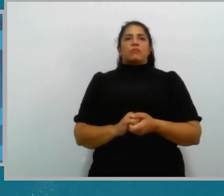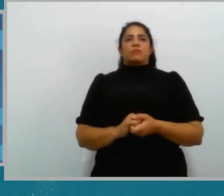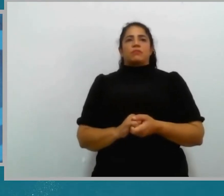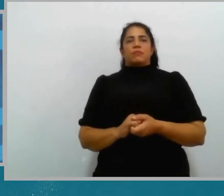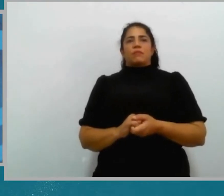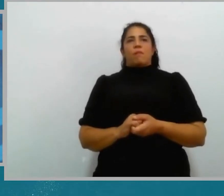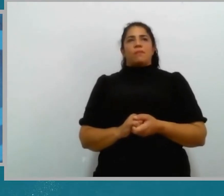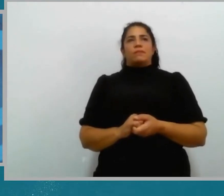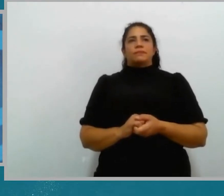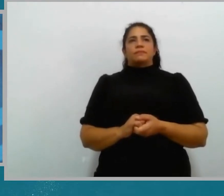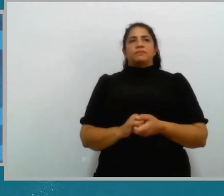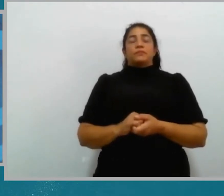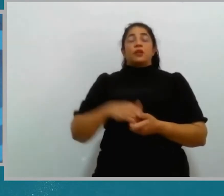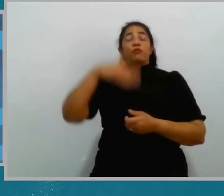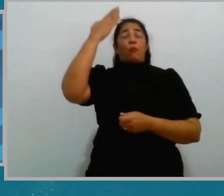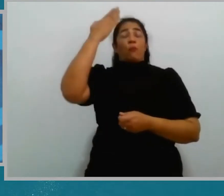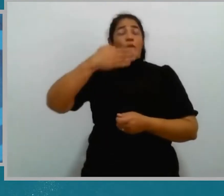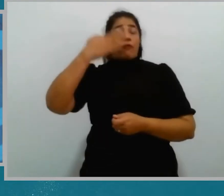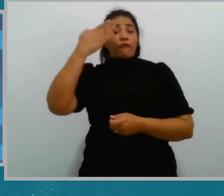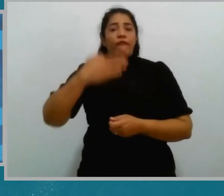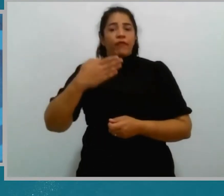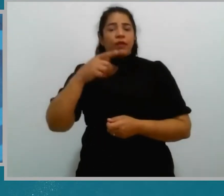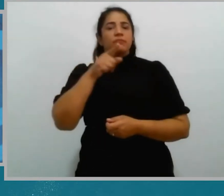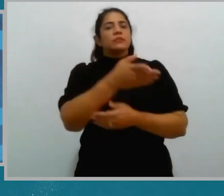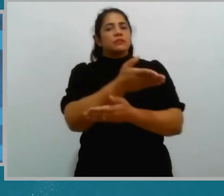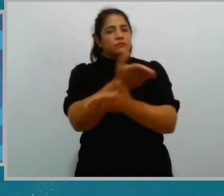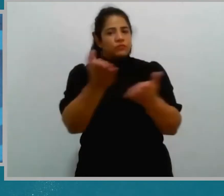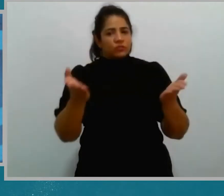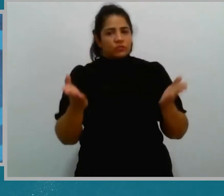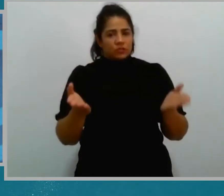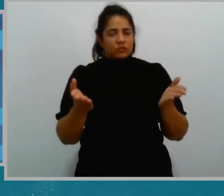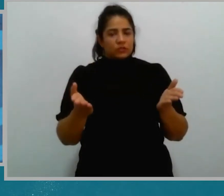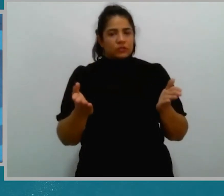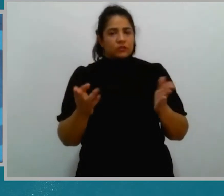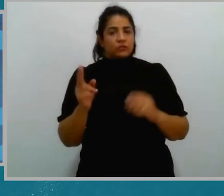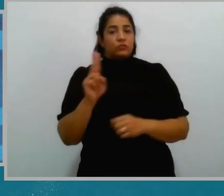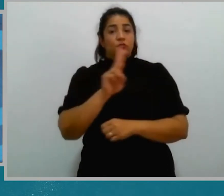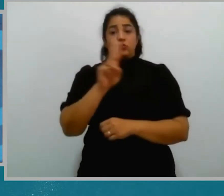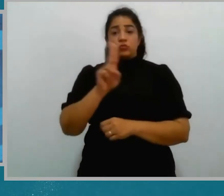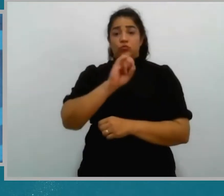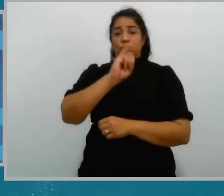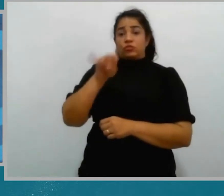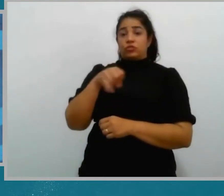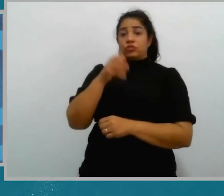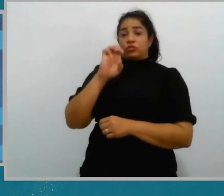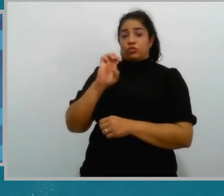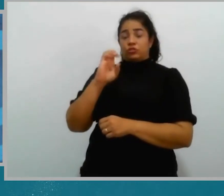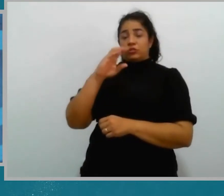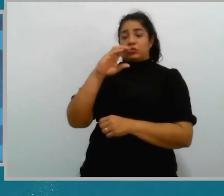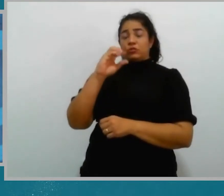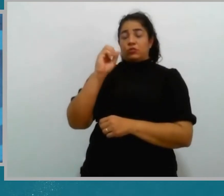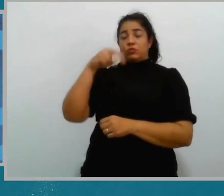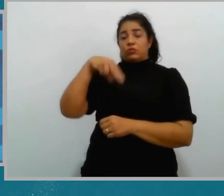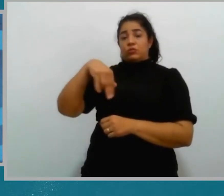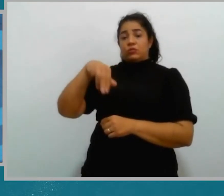vocês que Jeconias era Joaquim. 1 Crônicas 3.